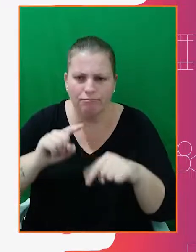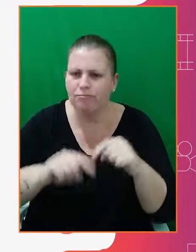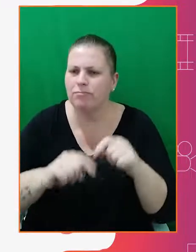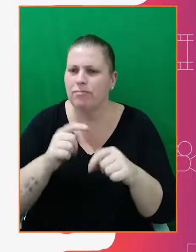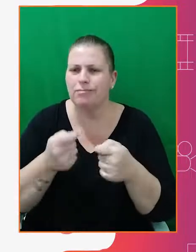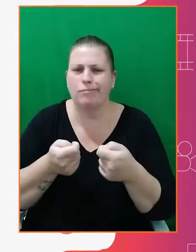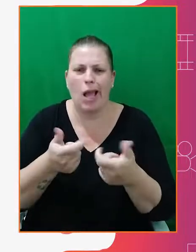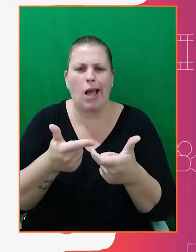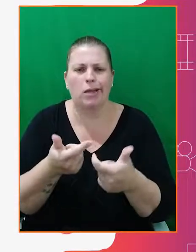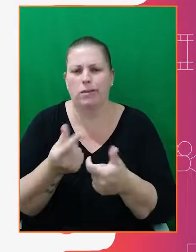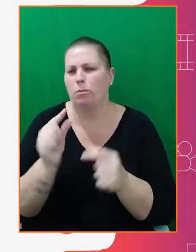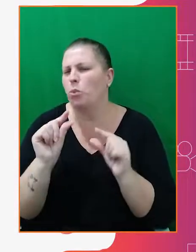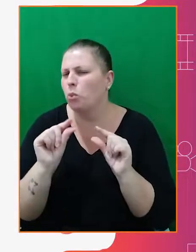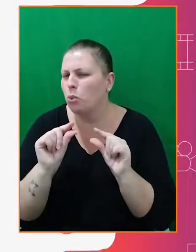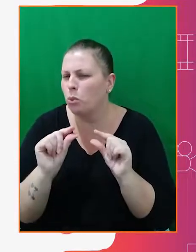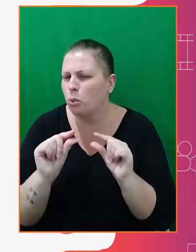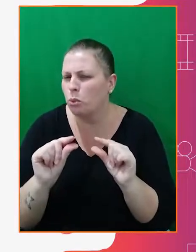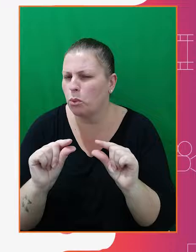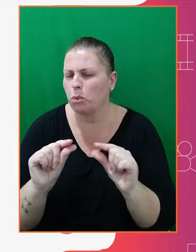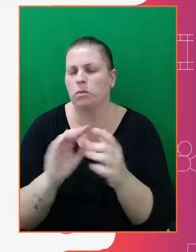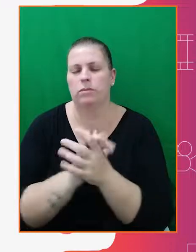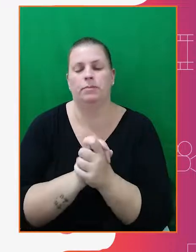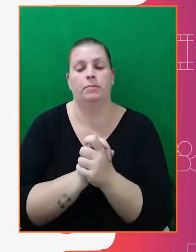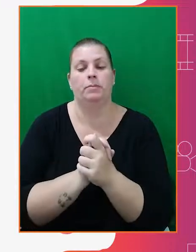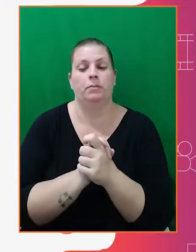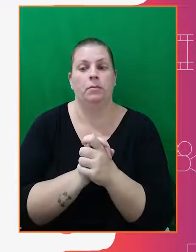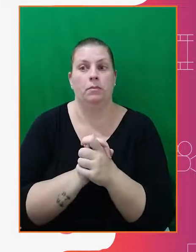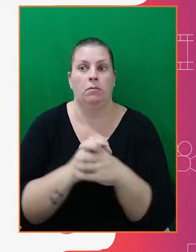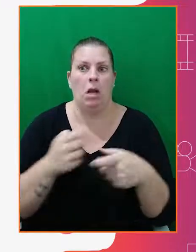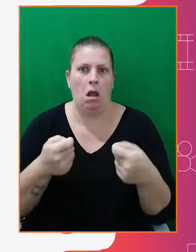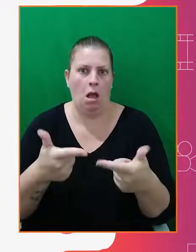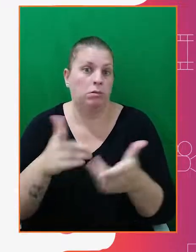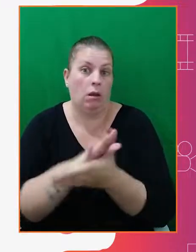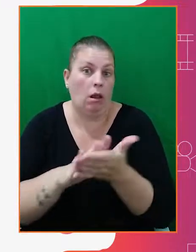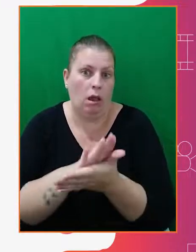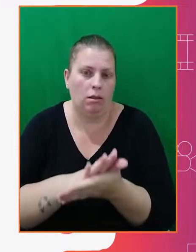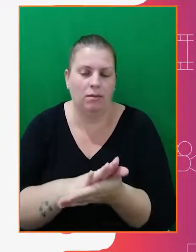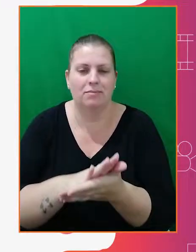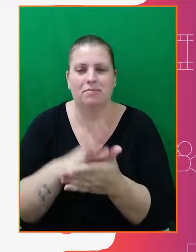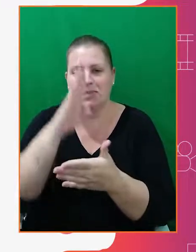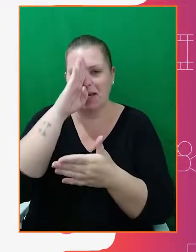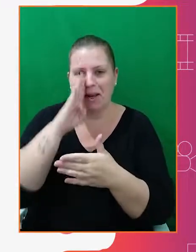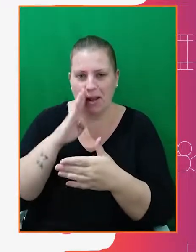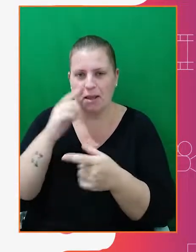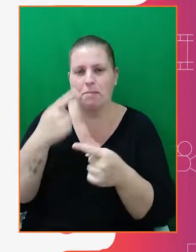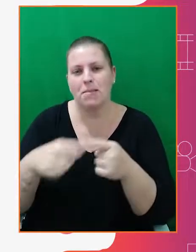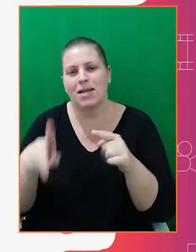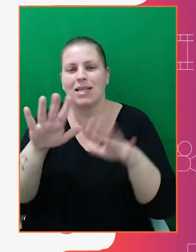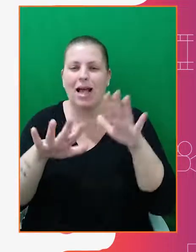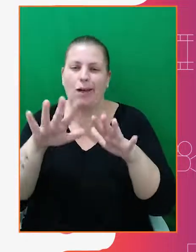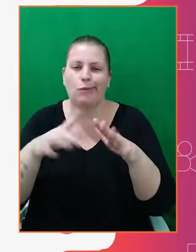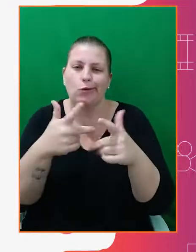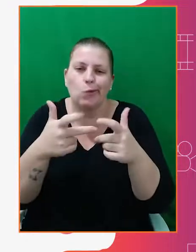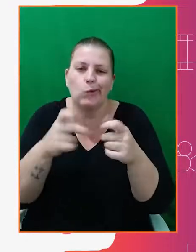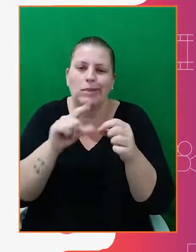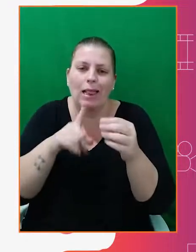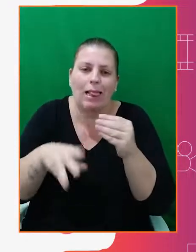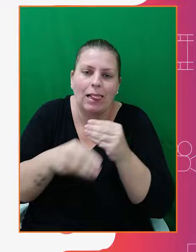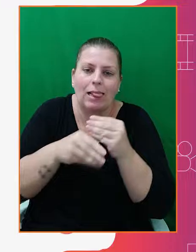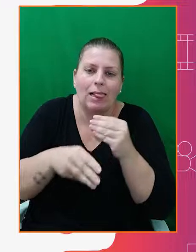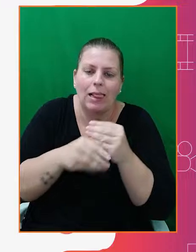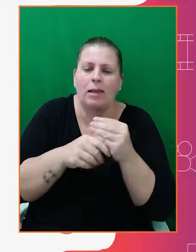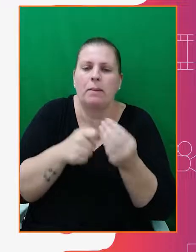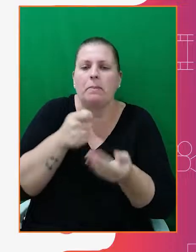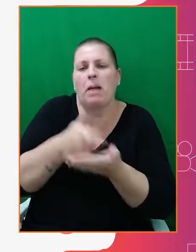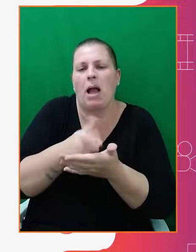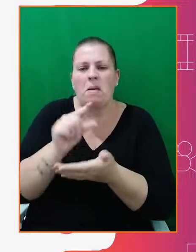bem audaciosas gastando quase nada. Na verdade, gastando nada porque o software é gratuito, mas há alguns complementos que têm algum certo